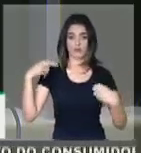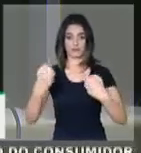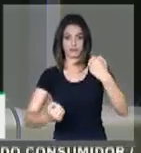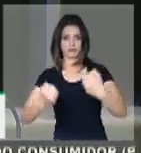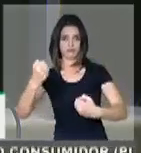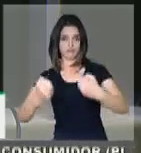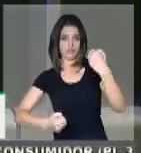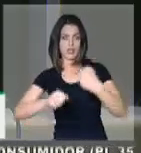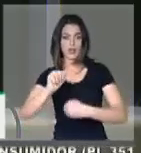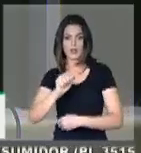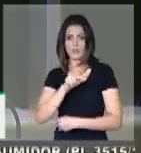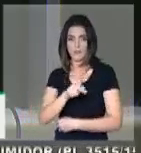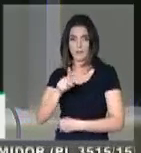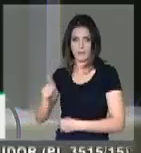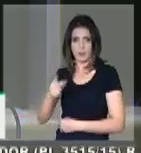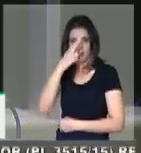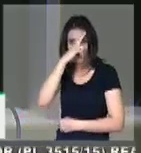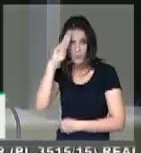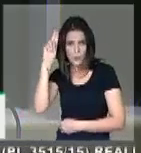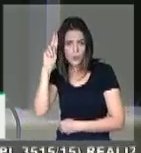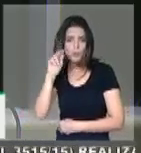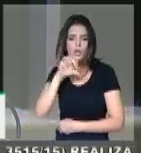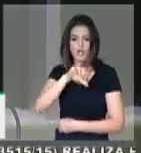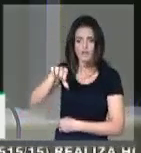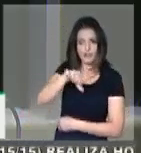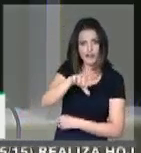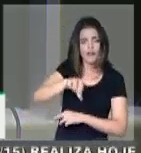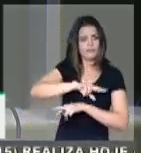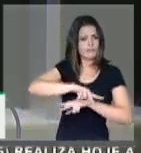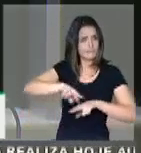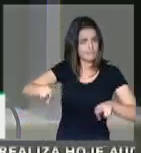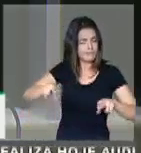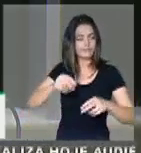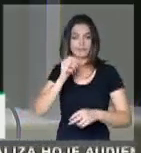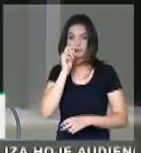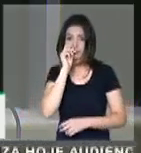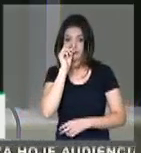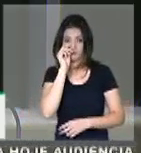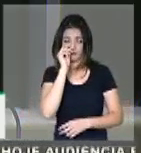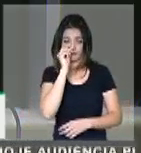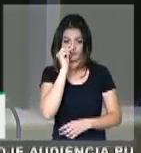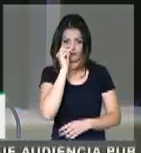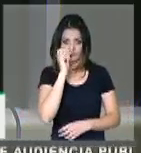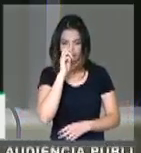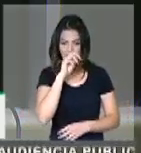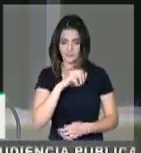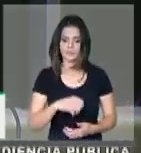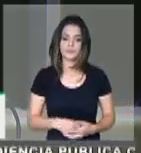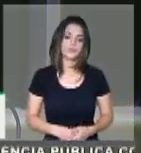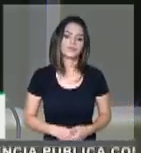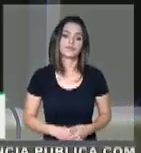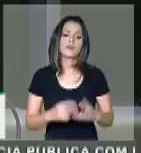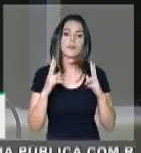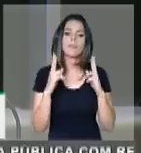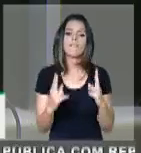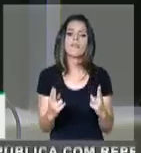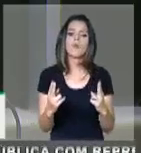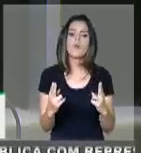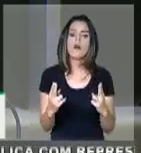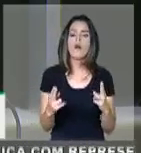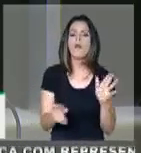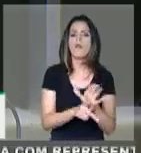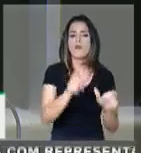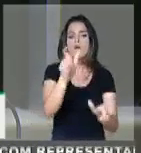esquecidos por todos nós. Foi assim, senhor presidente. Foi assim, deputada Luiza Erundina, com os trabalhadores,